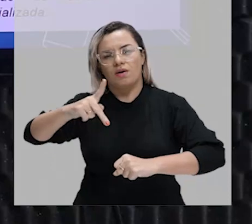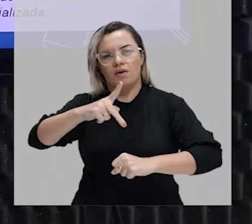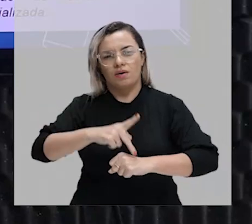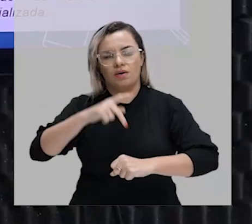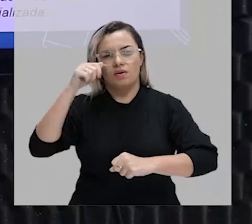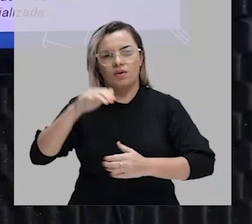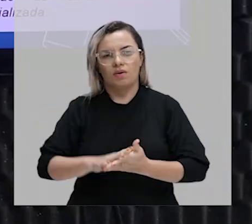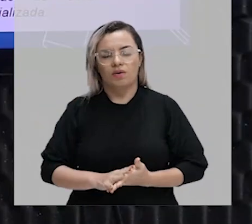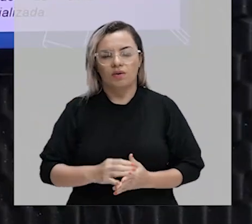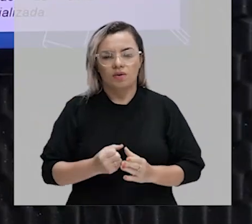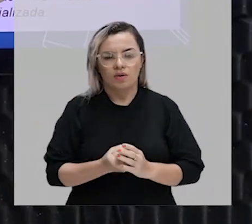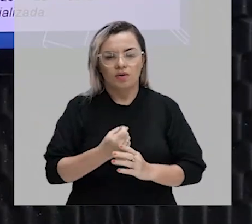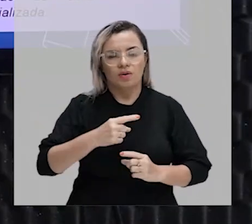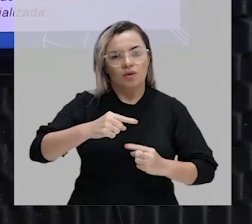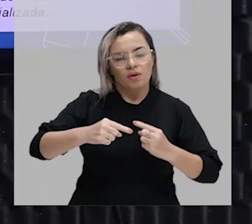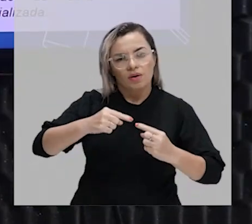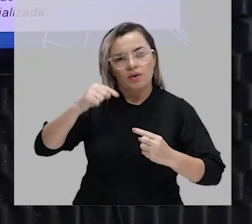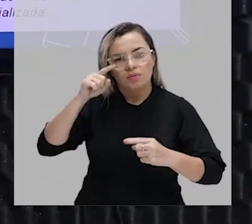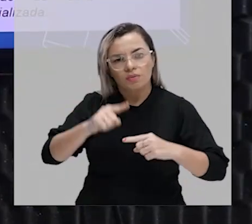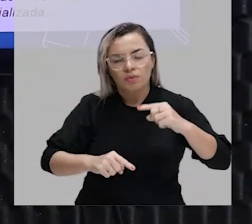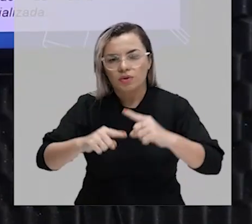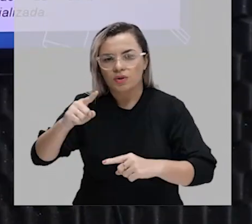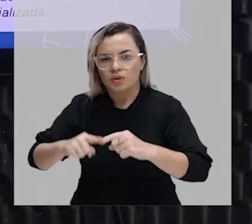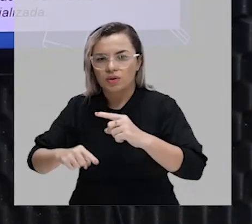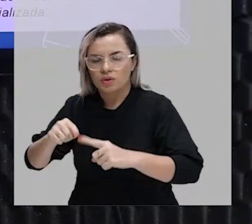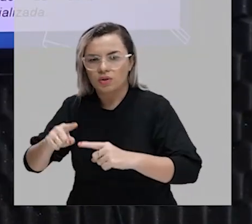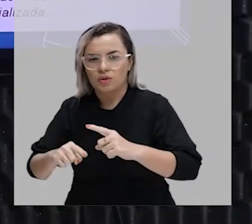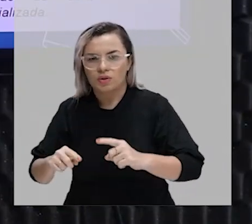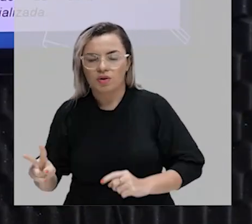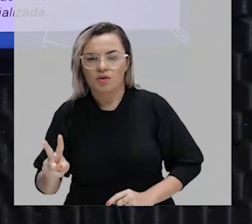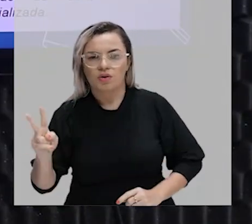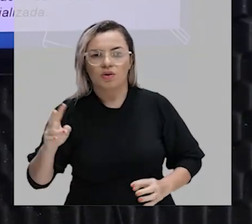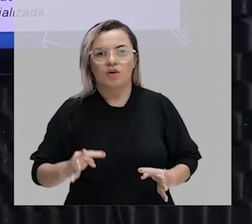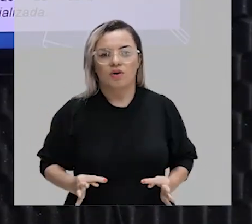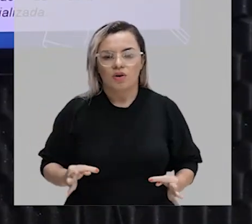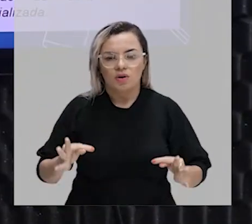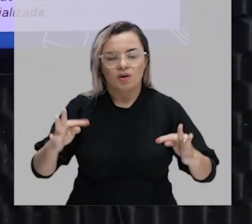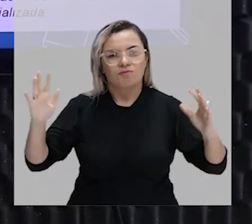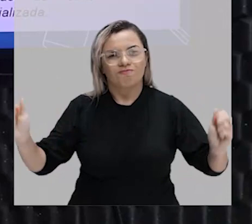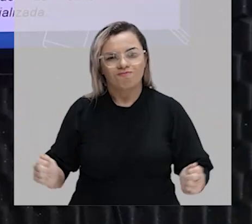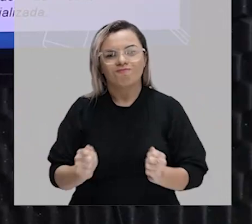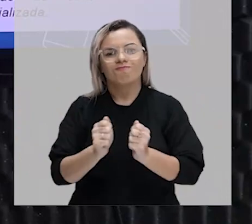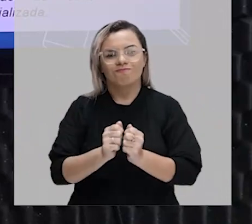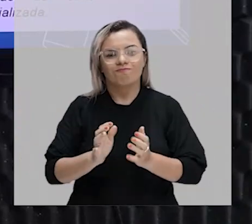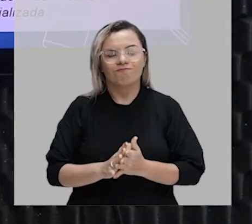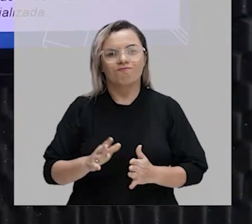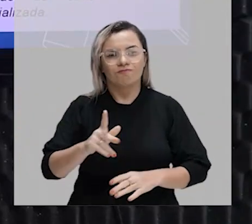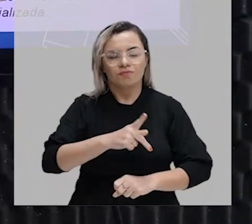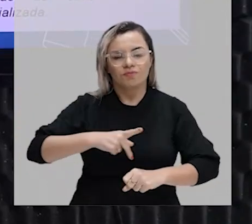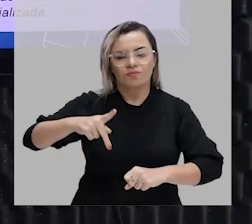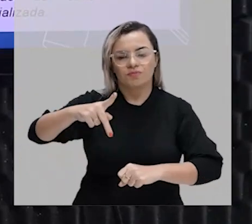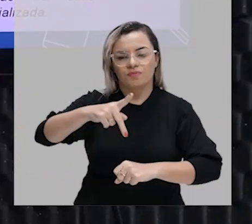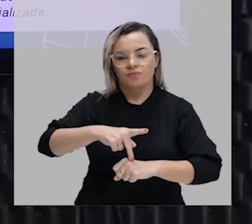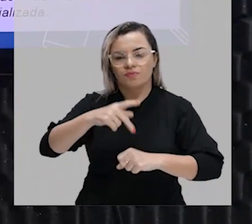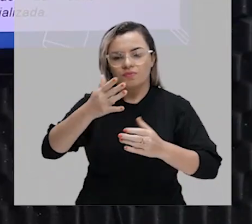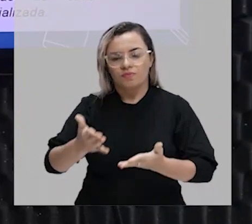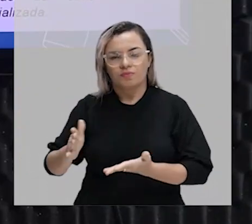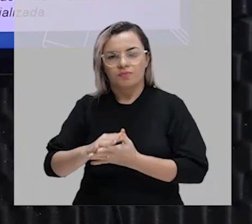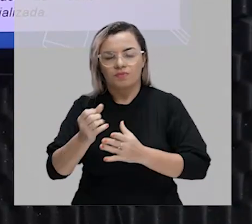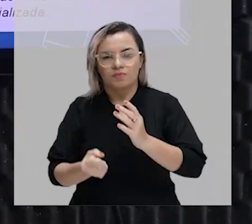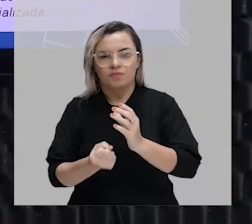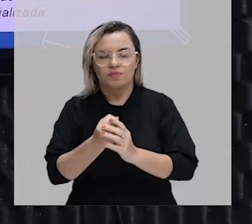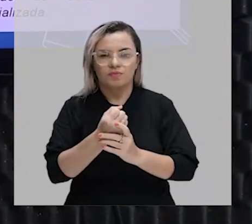na produção de mercadorias de alto valor tecnológico agregado, tá certo? São países que vão produzir e